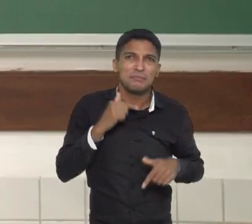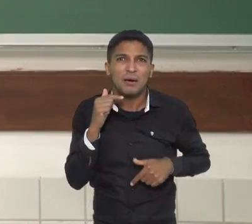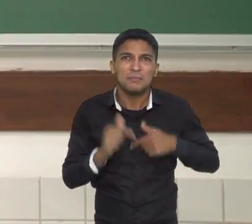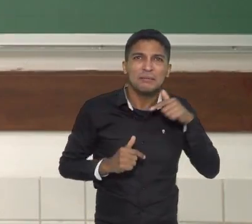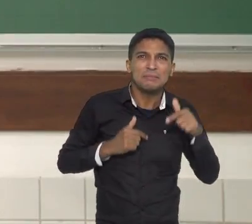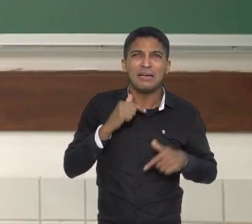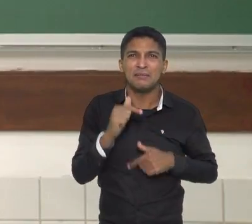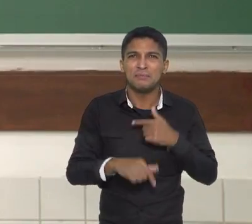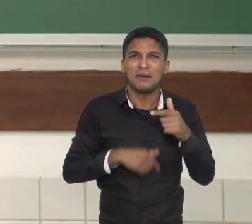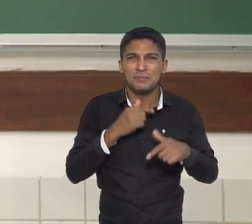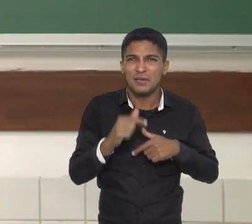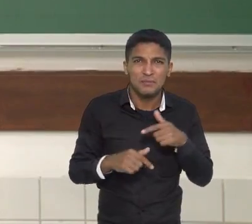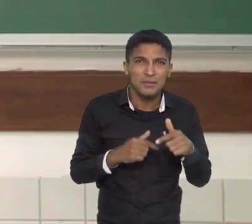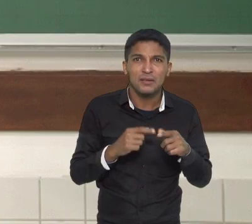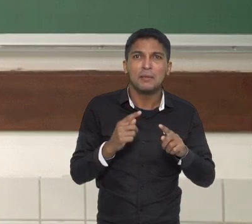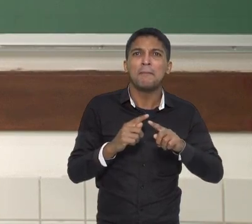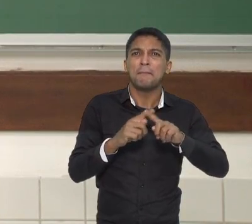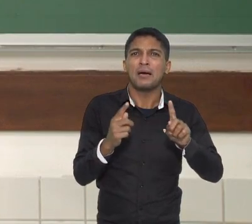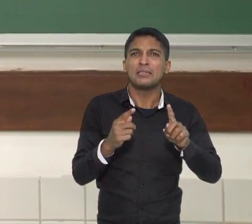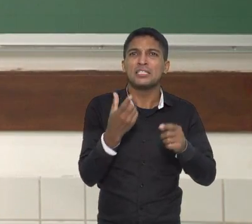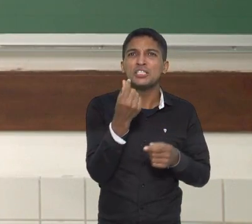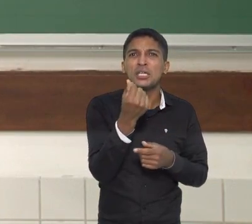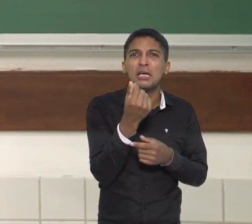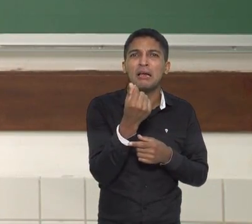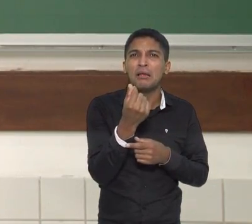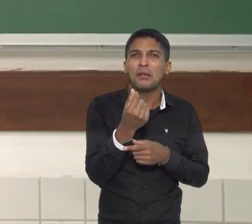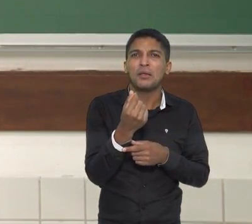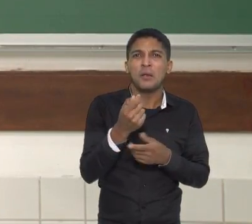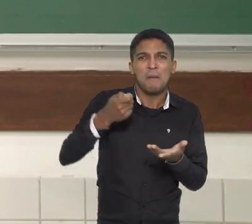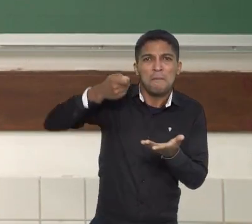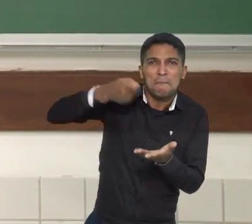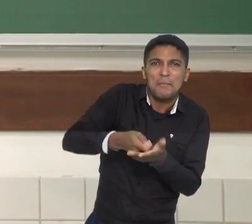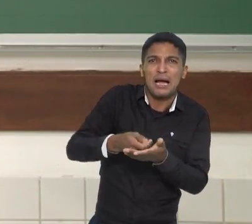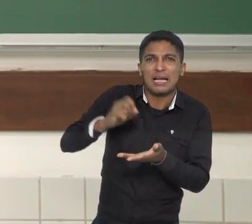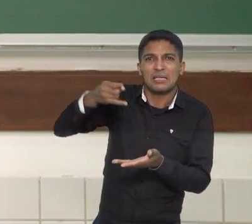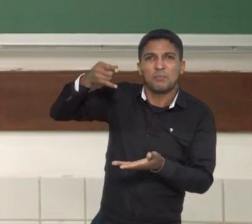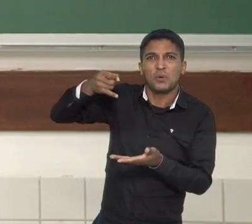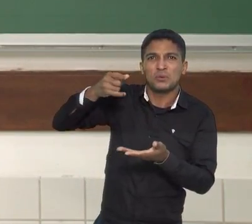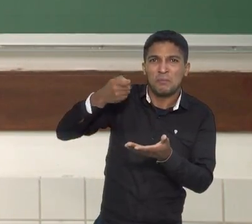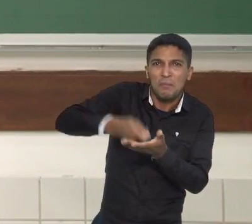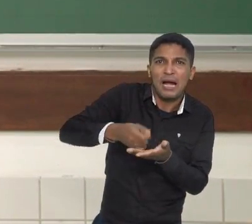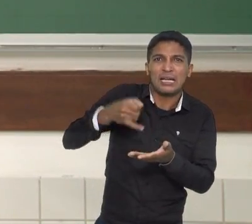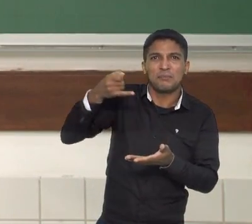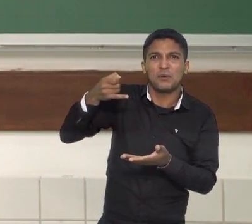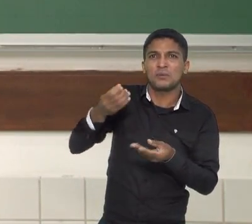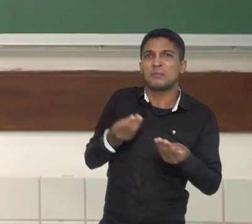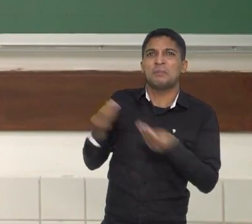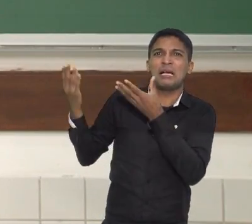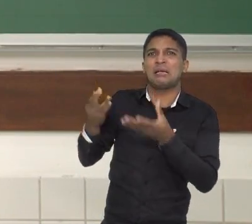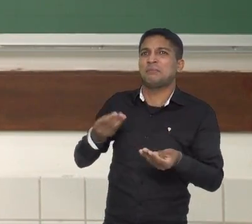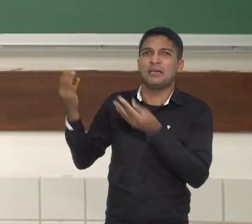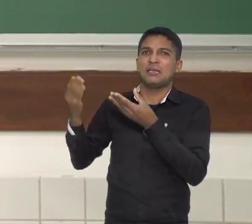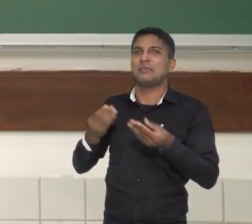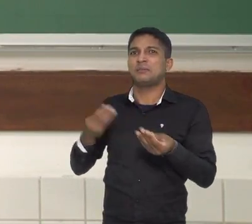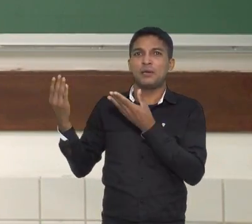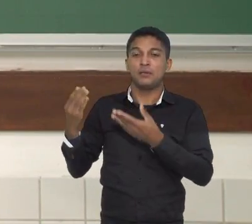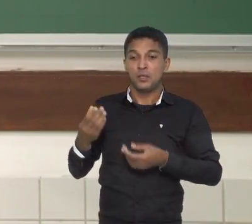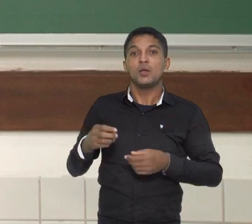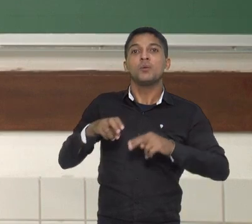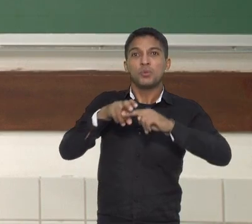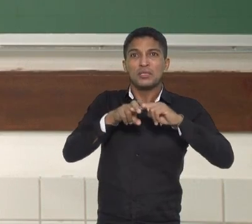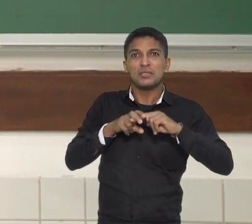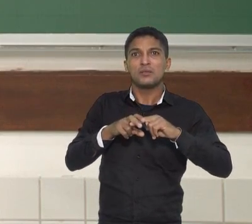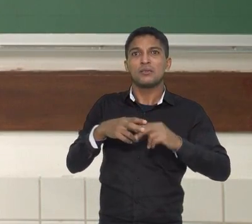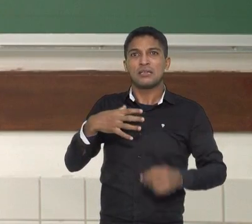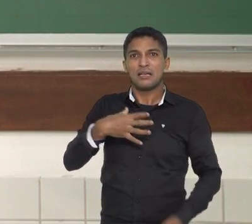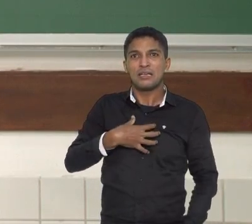consegue se alimentar adequadamente, enfim, ela trabalha, mas não vê o resultado disso. E a Bahia estava dessa